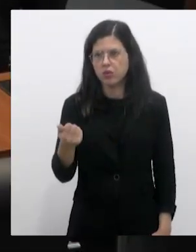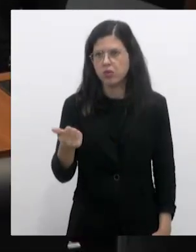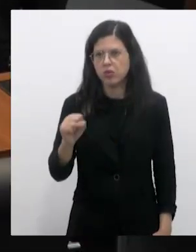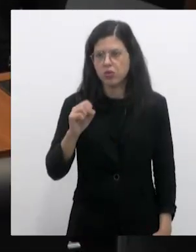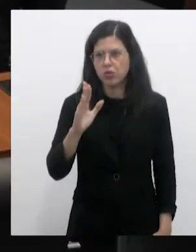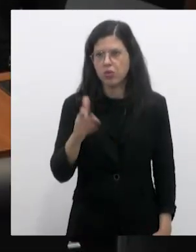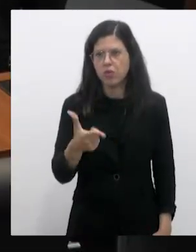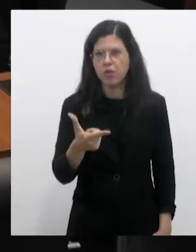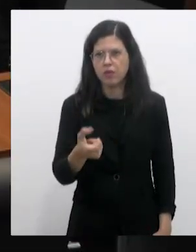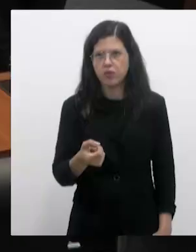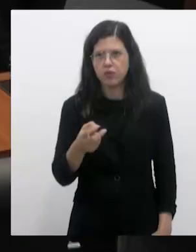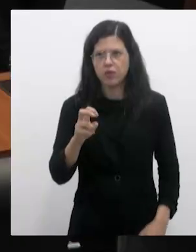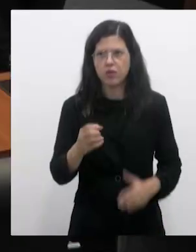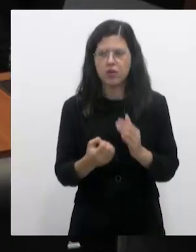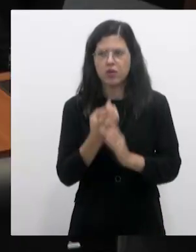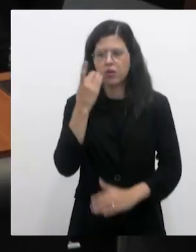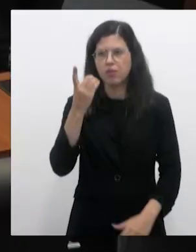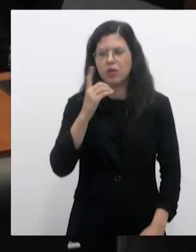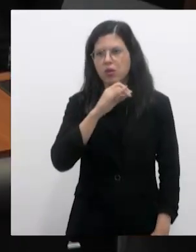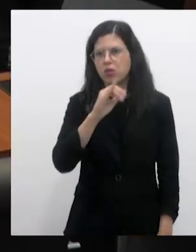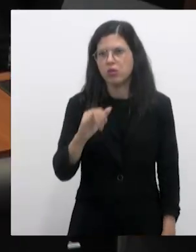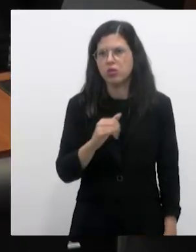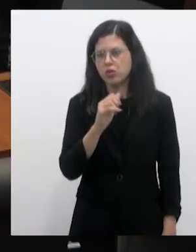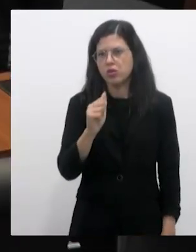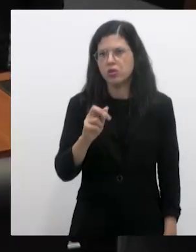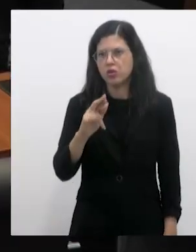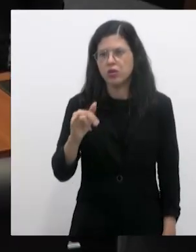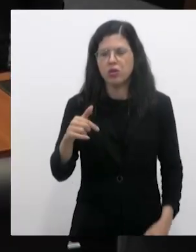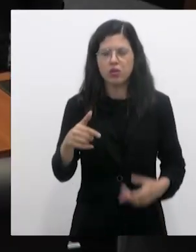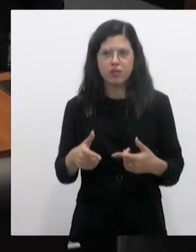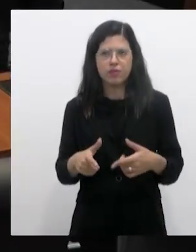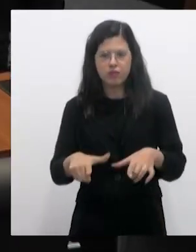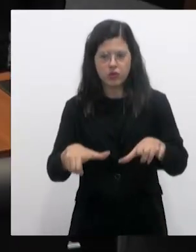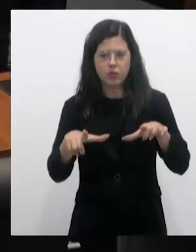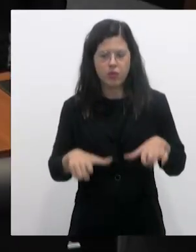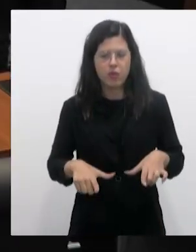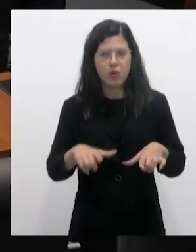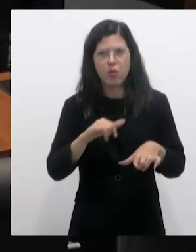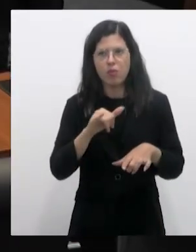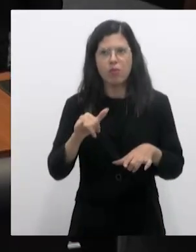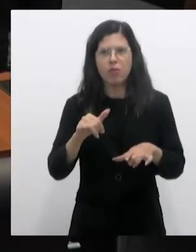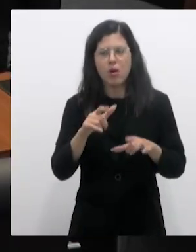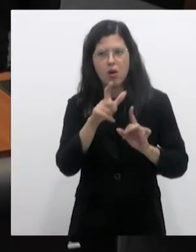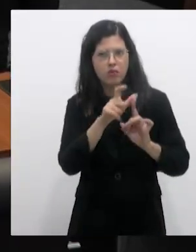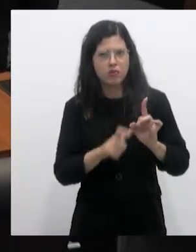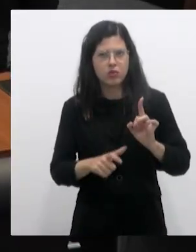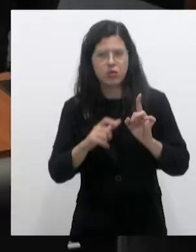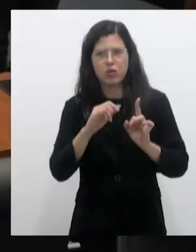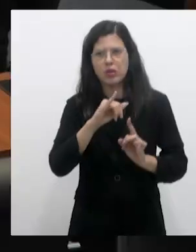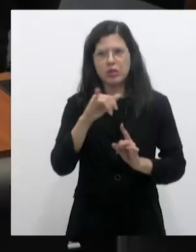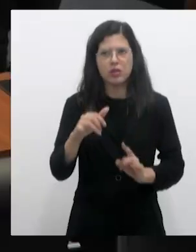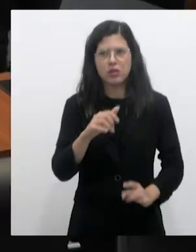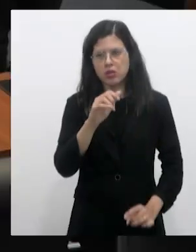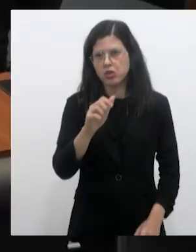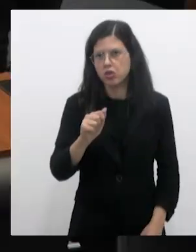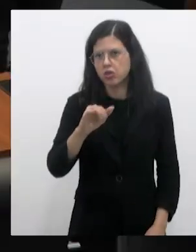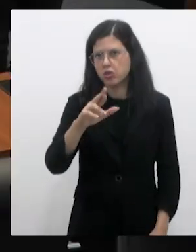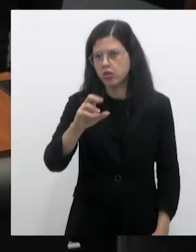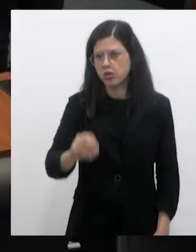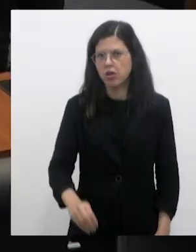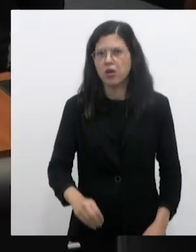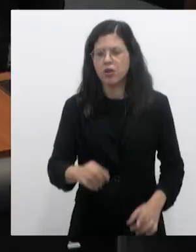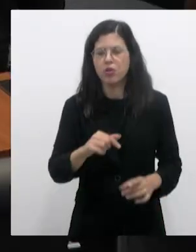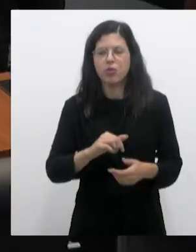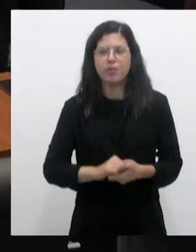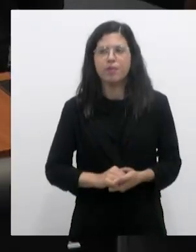1418/2025, de autoria do deputado Jari Oliveira, que concede o diploma José Alencar ao senhor Jairo Rodrigues da Silva